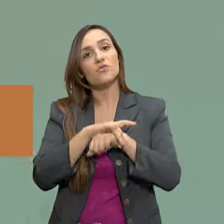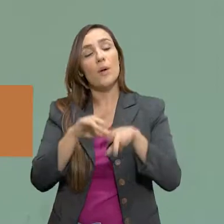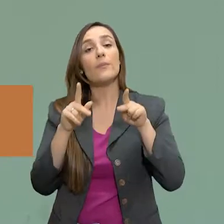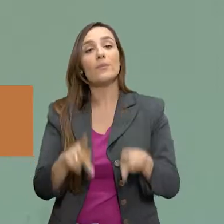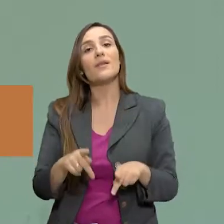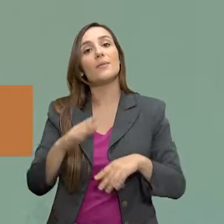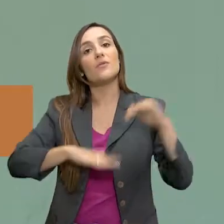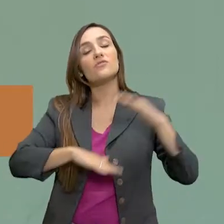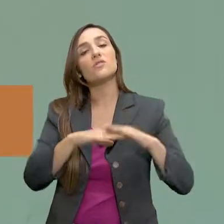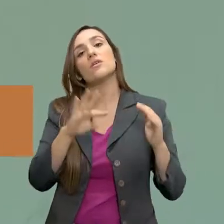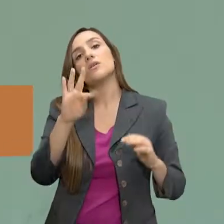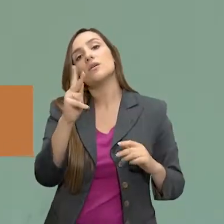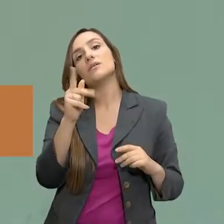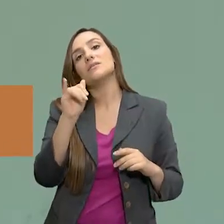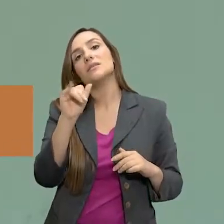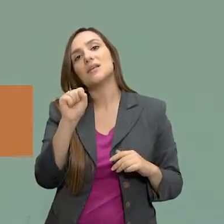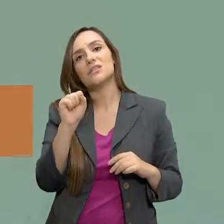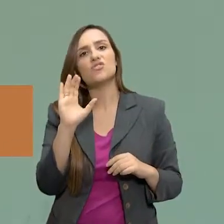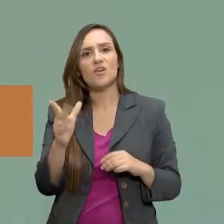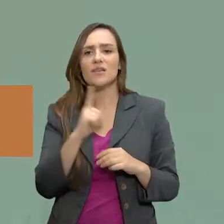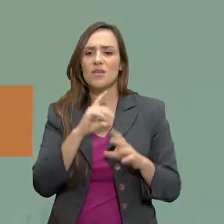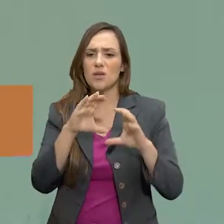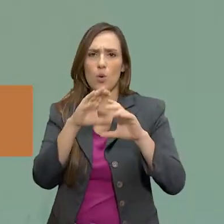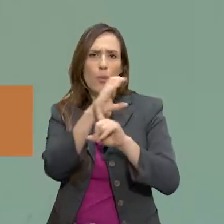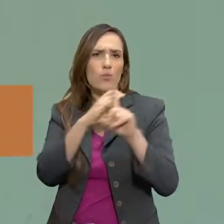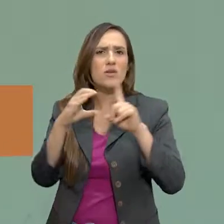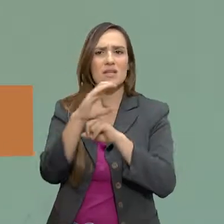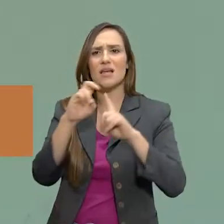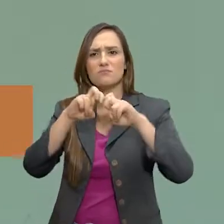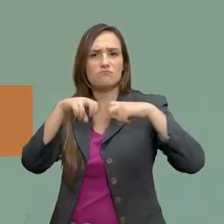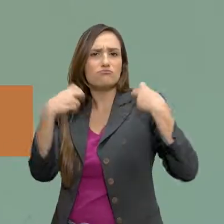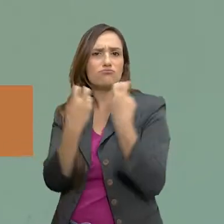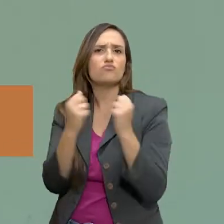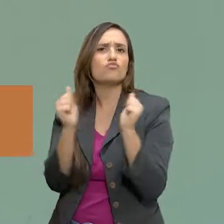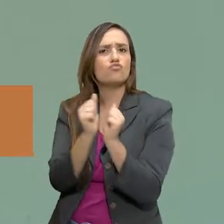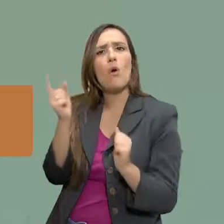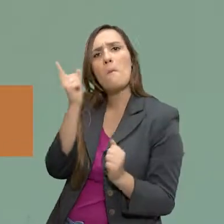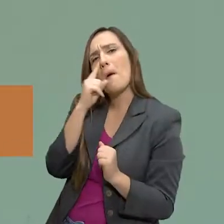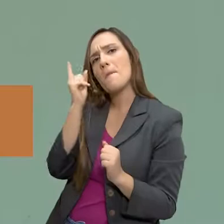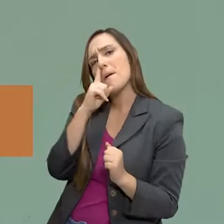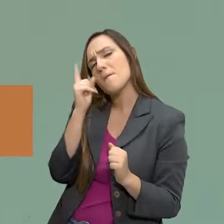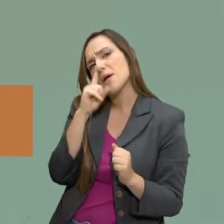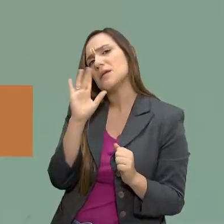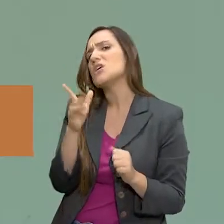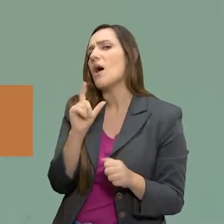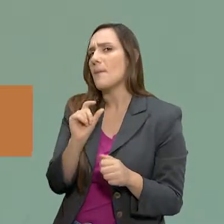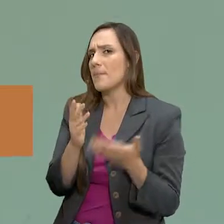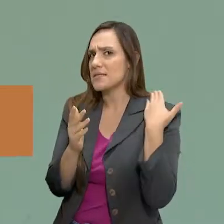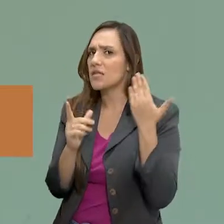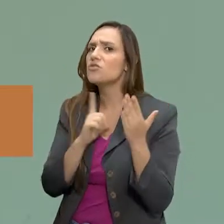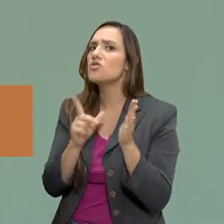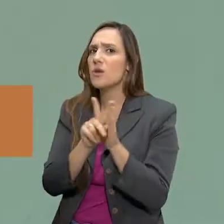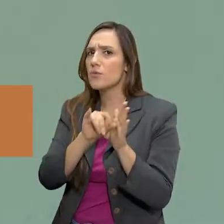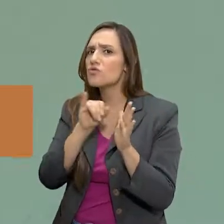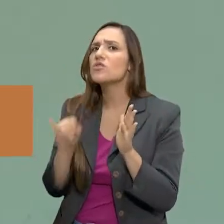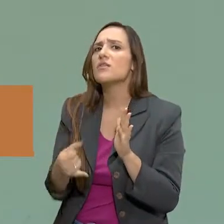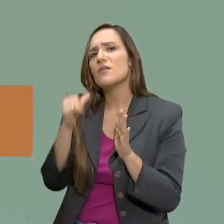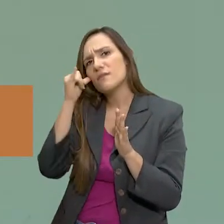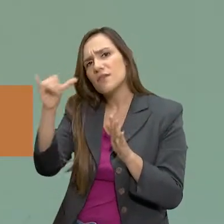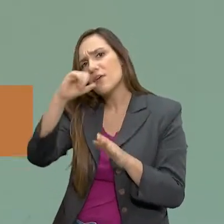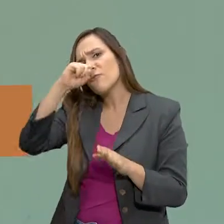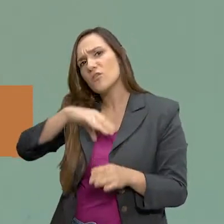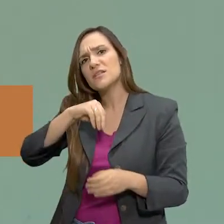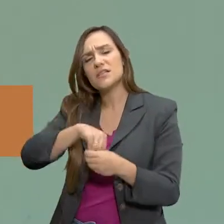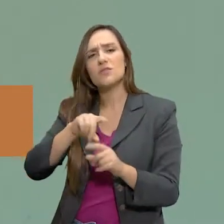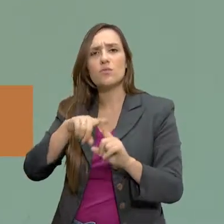Roque, lá de Bonito, que já tem um grupo, um coletivo de mães lá, que já desenvolvia um projeto de combate à